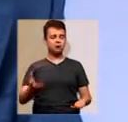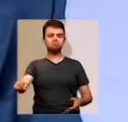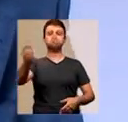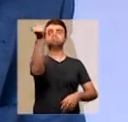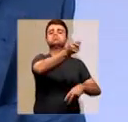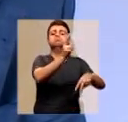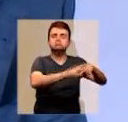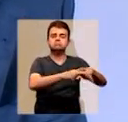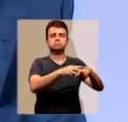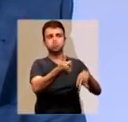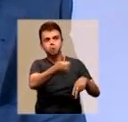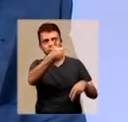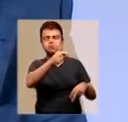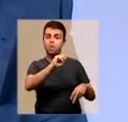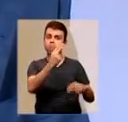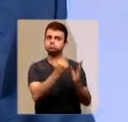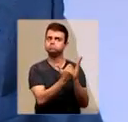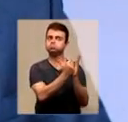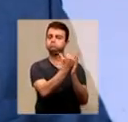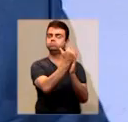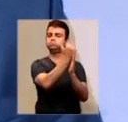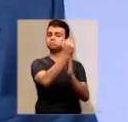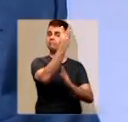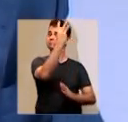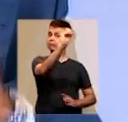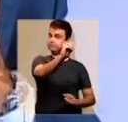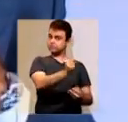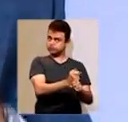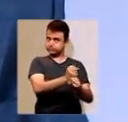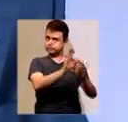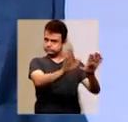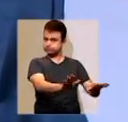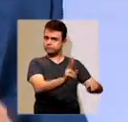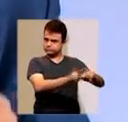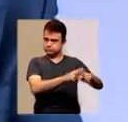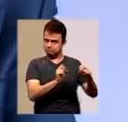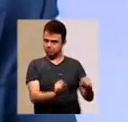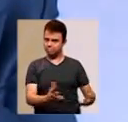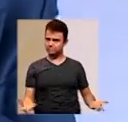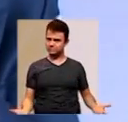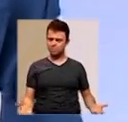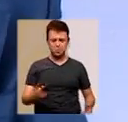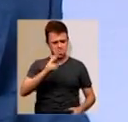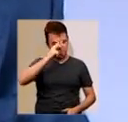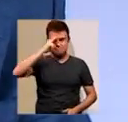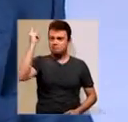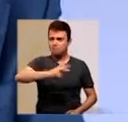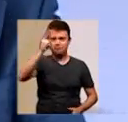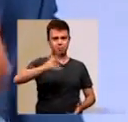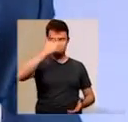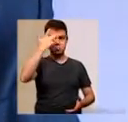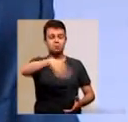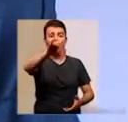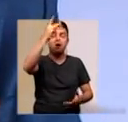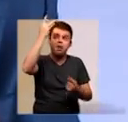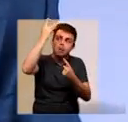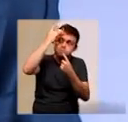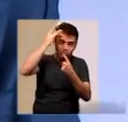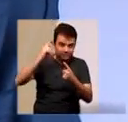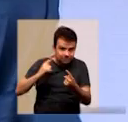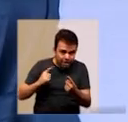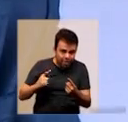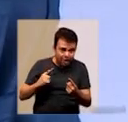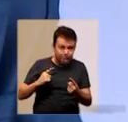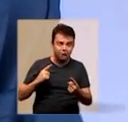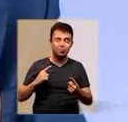de 12 anos, chegar a 30. É uma conduta gravíssima. Se a pessoa tiver um pingo de bom senso, jamais